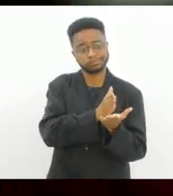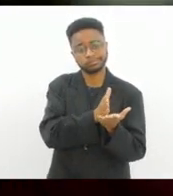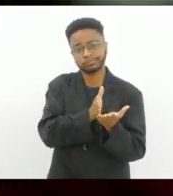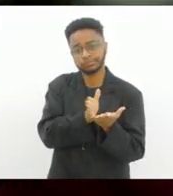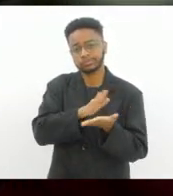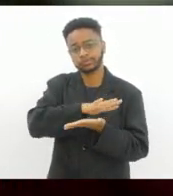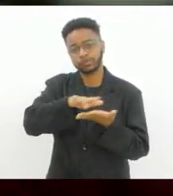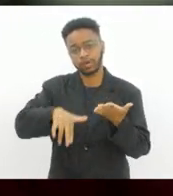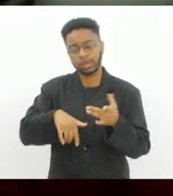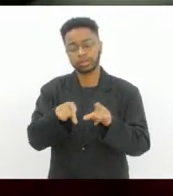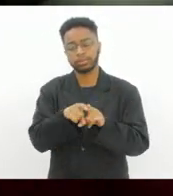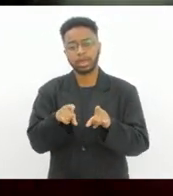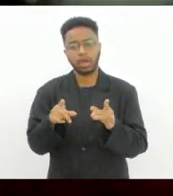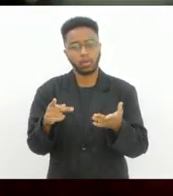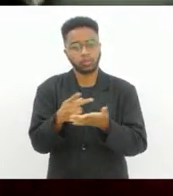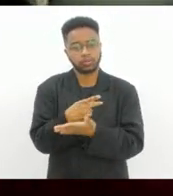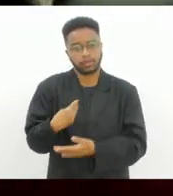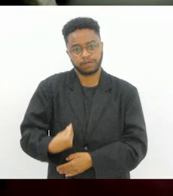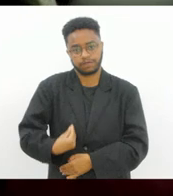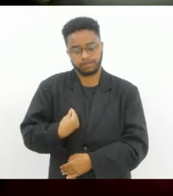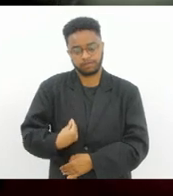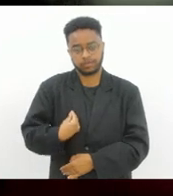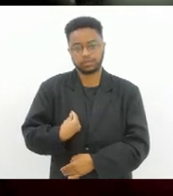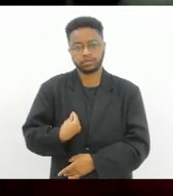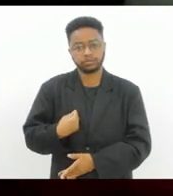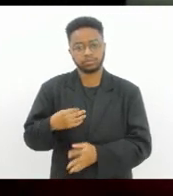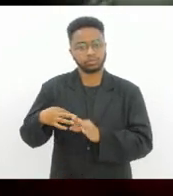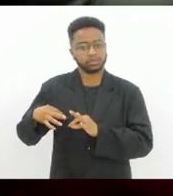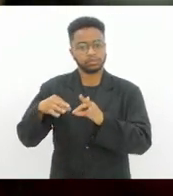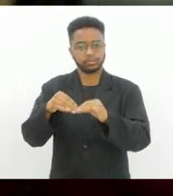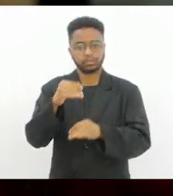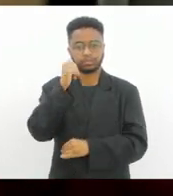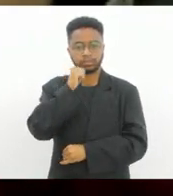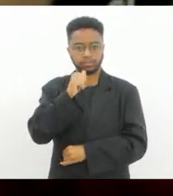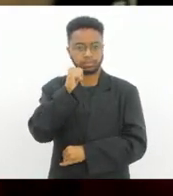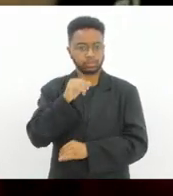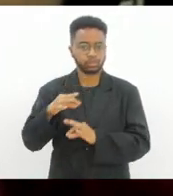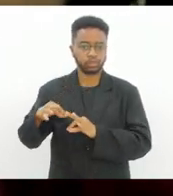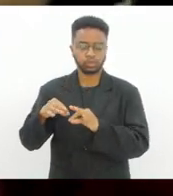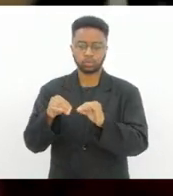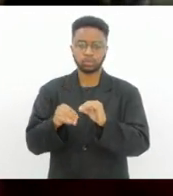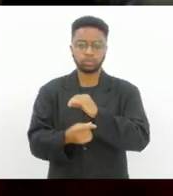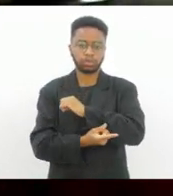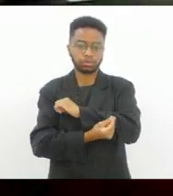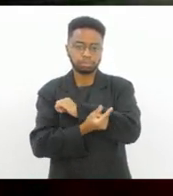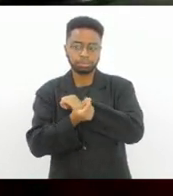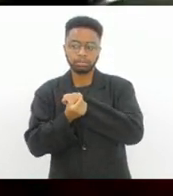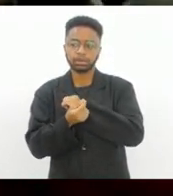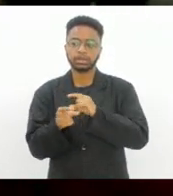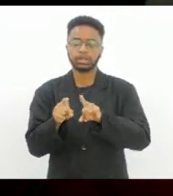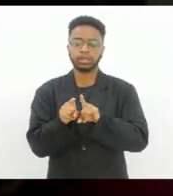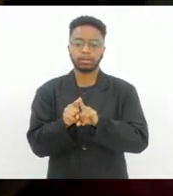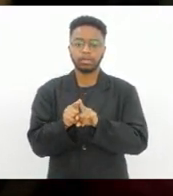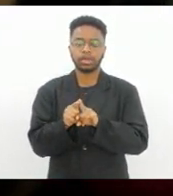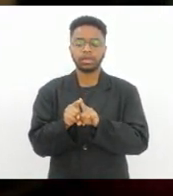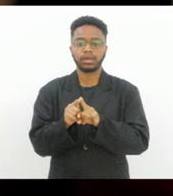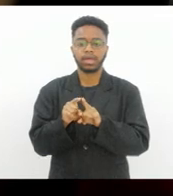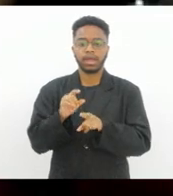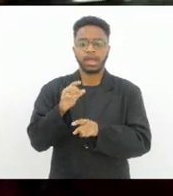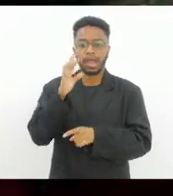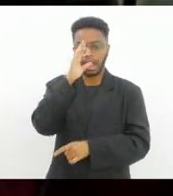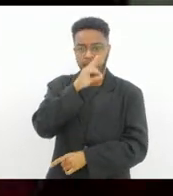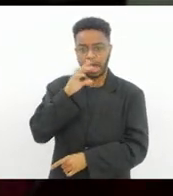multidimensional, que está presente na vida de todas as mulheres, de todas as classes sociais, raças, etnias, orientações